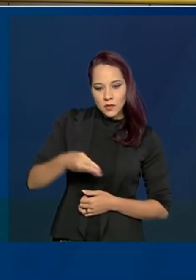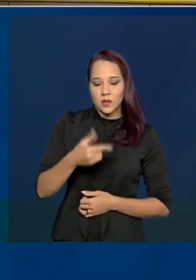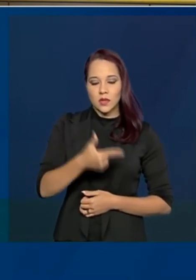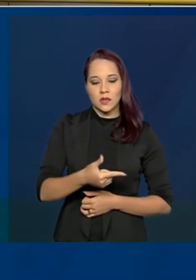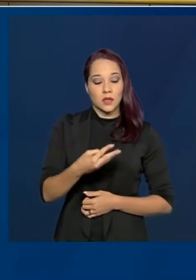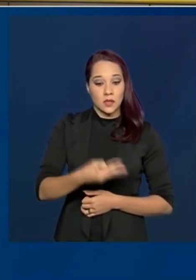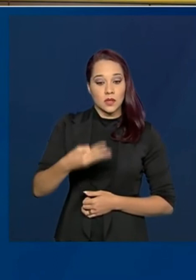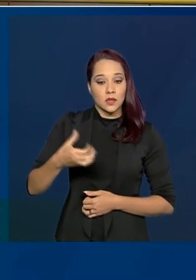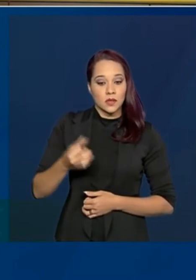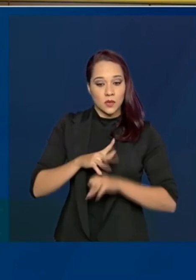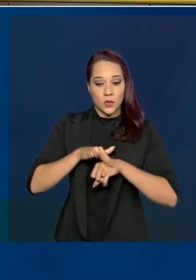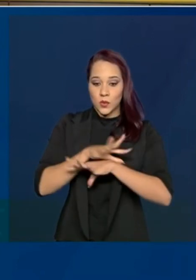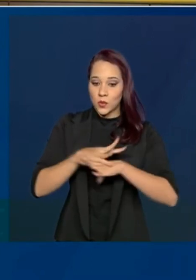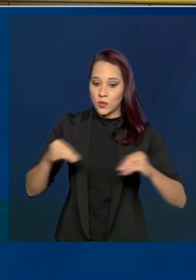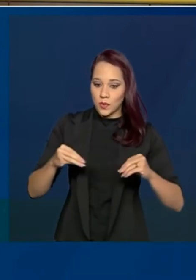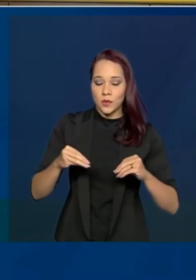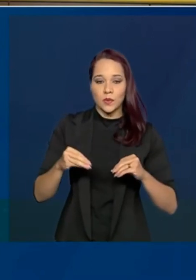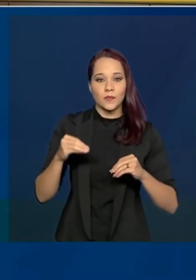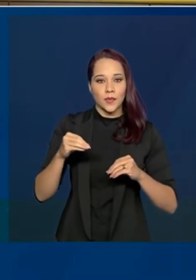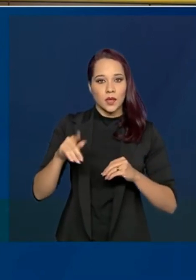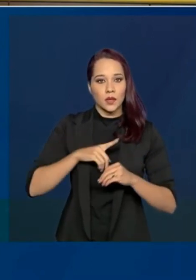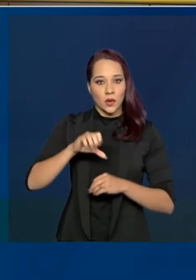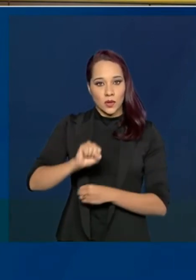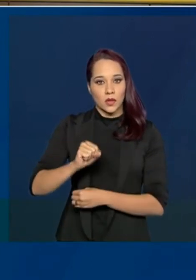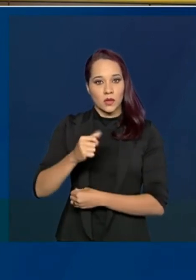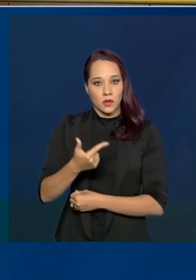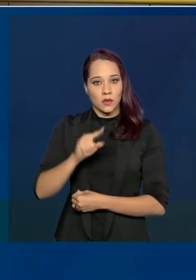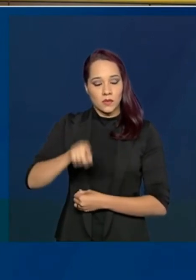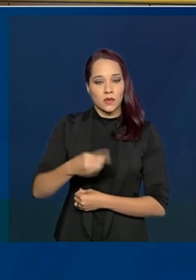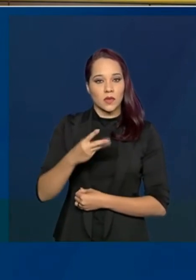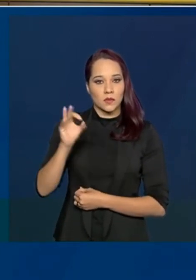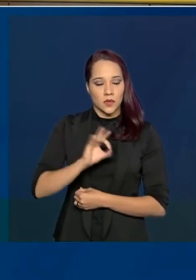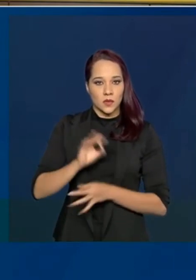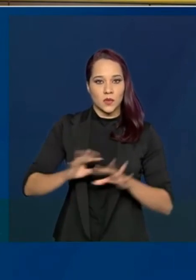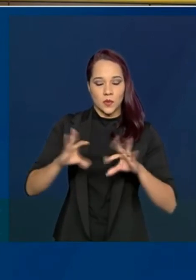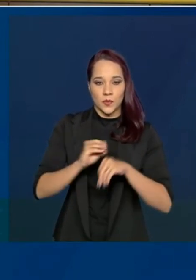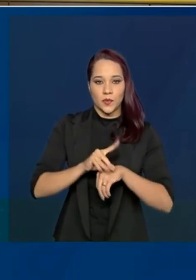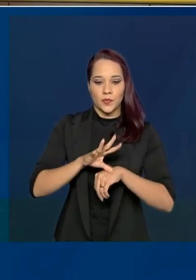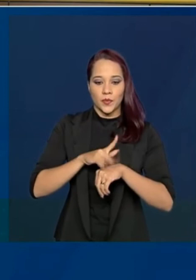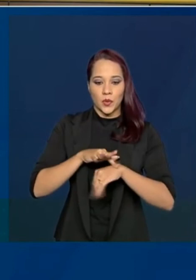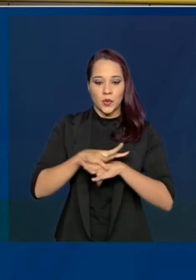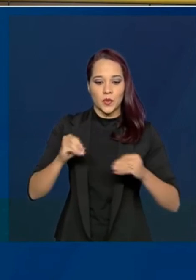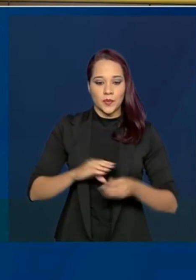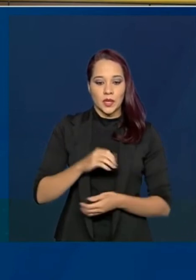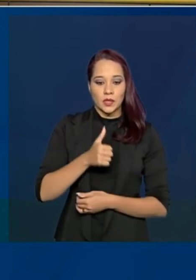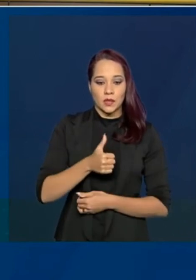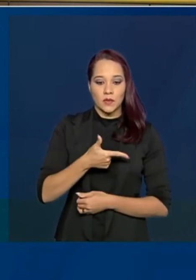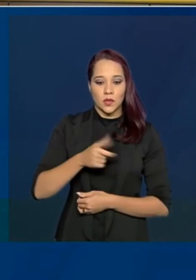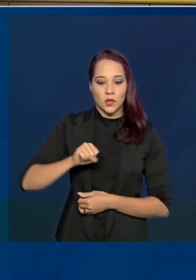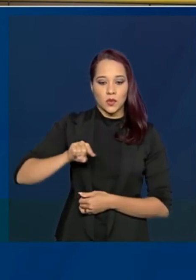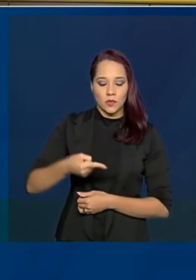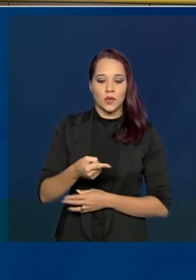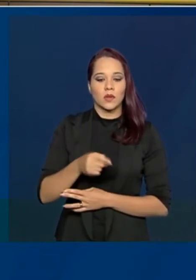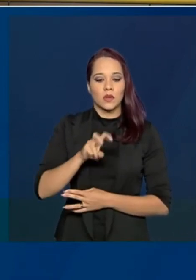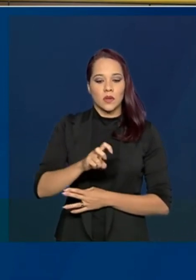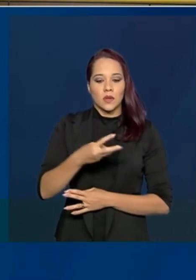3.453.336 recuperados, reforçando 82,3% do total, e 128.539